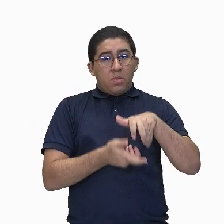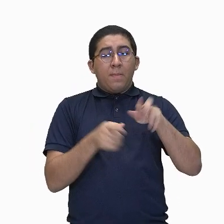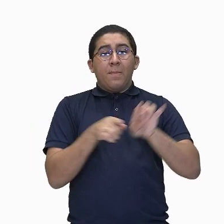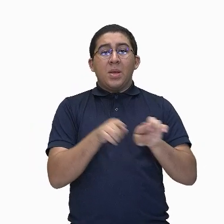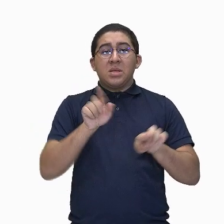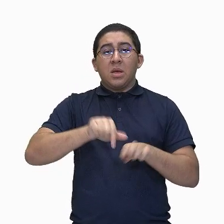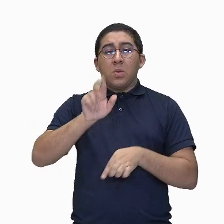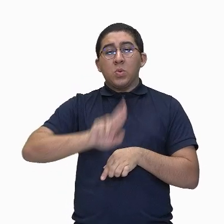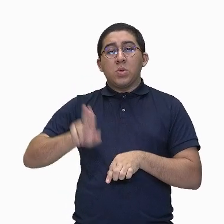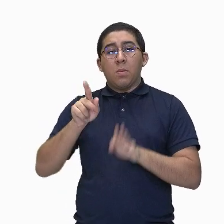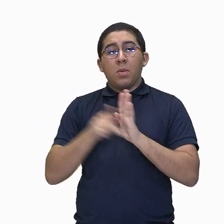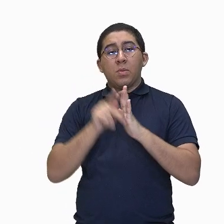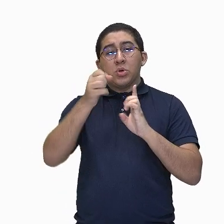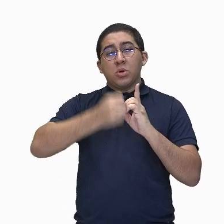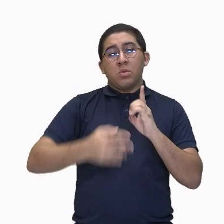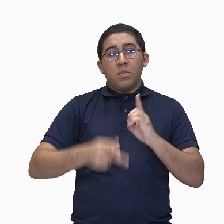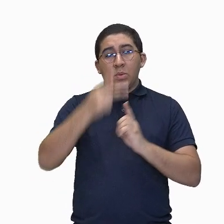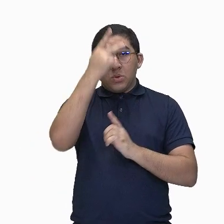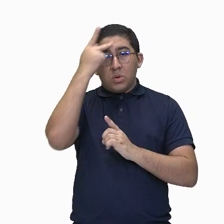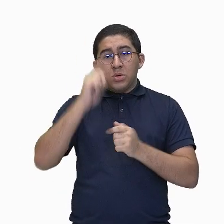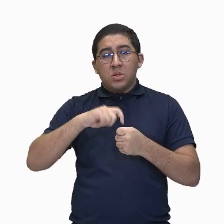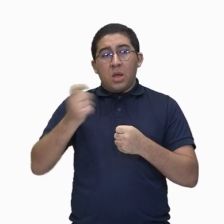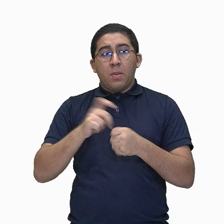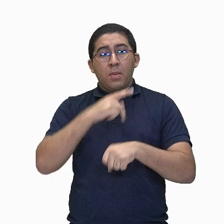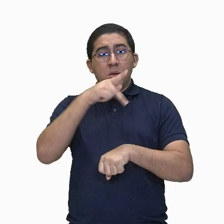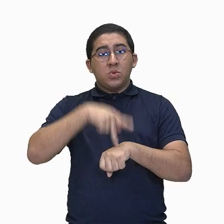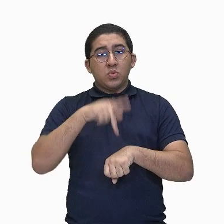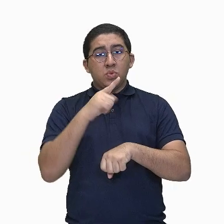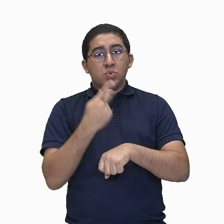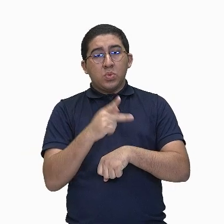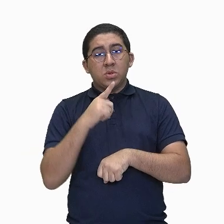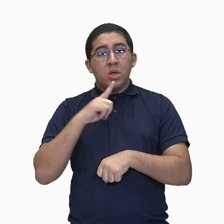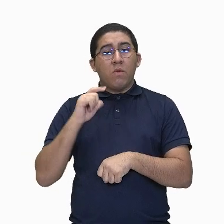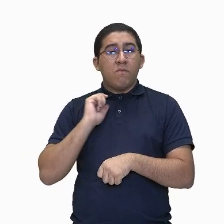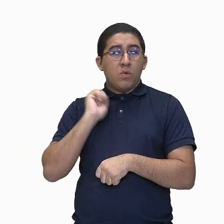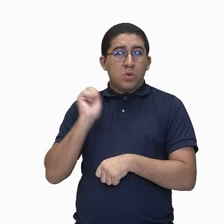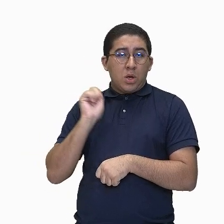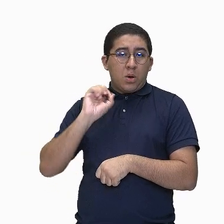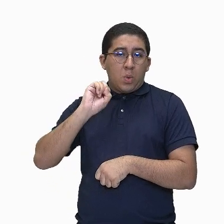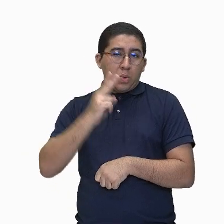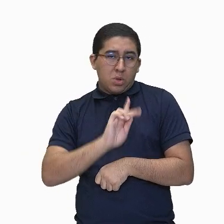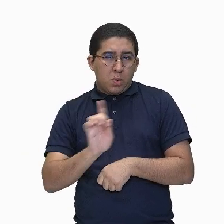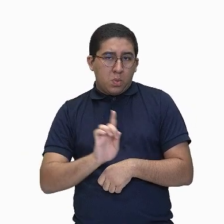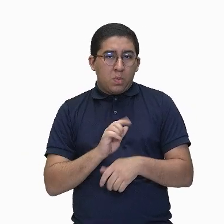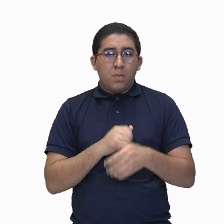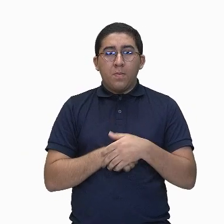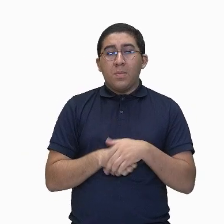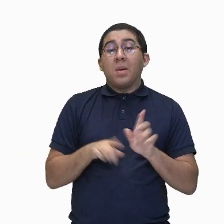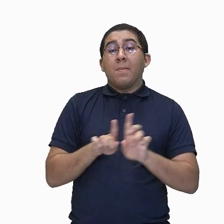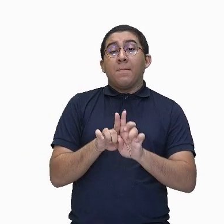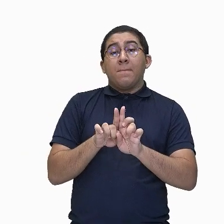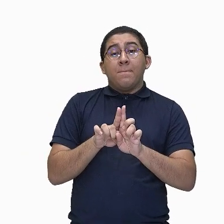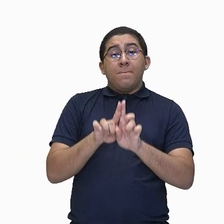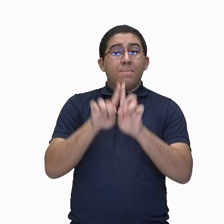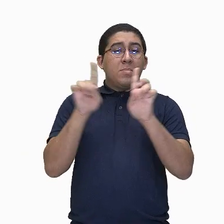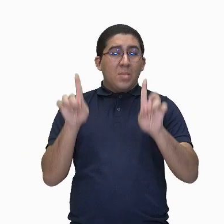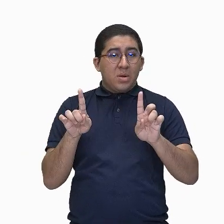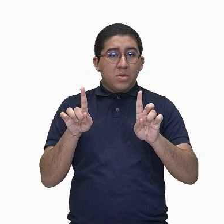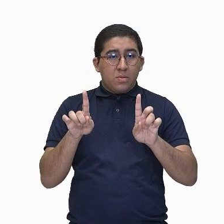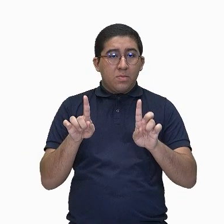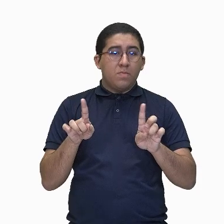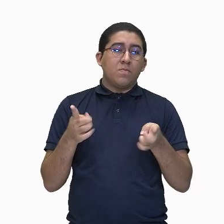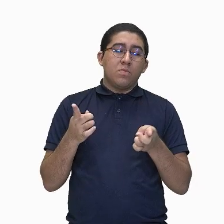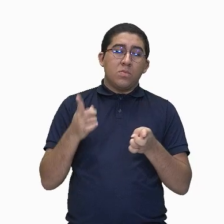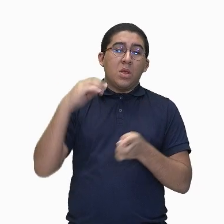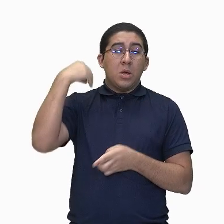para descrever pessoas que saíram de seus países de forma voluntária ou não. Entretanto, pela